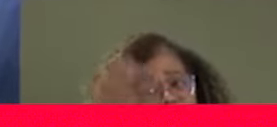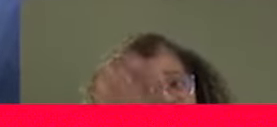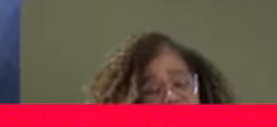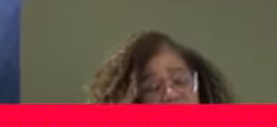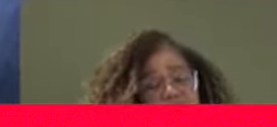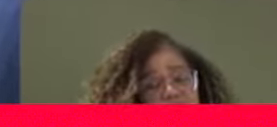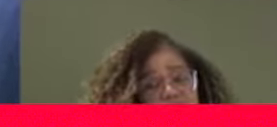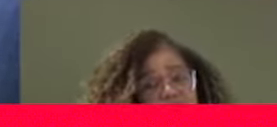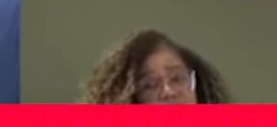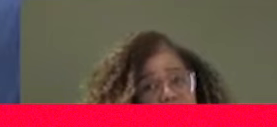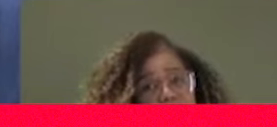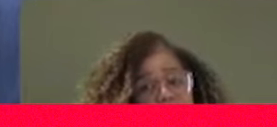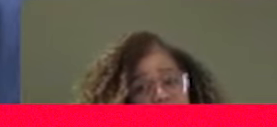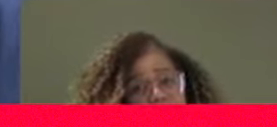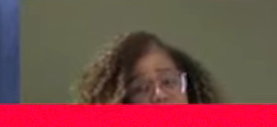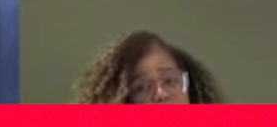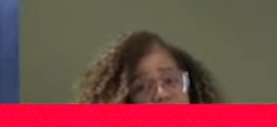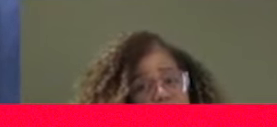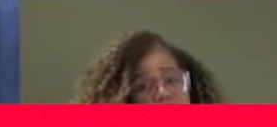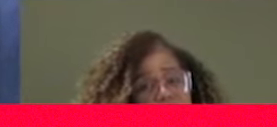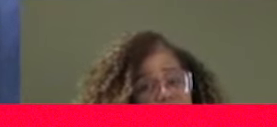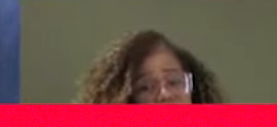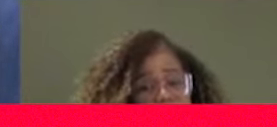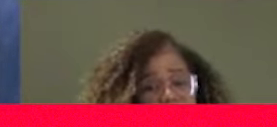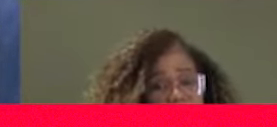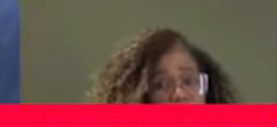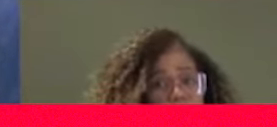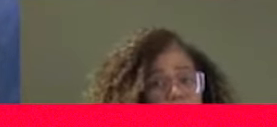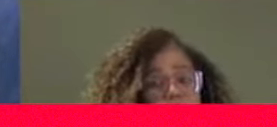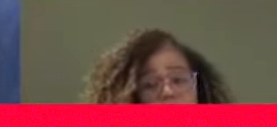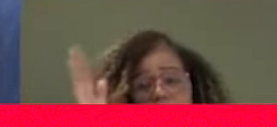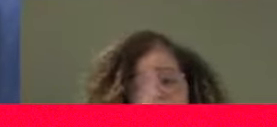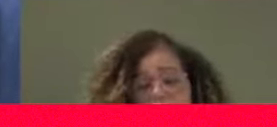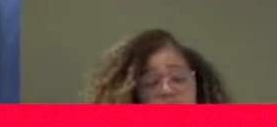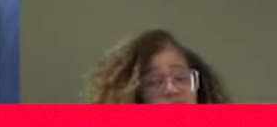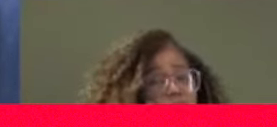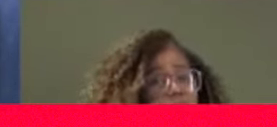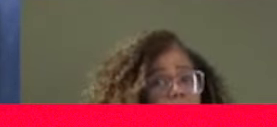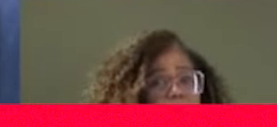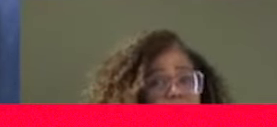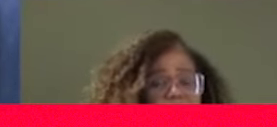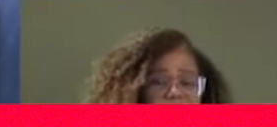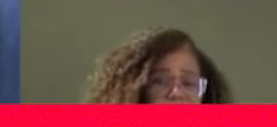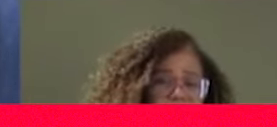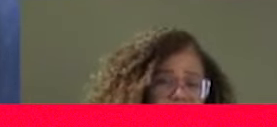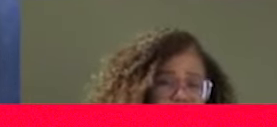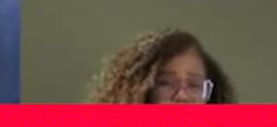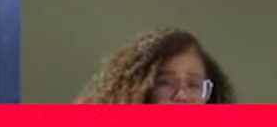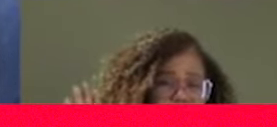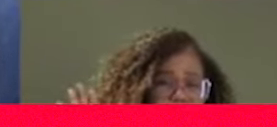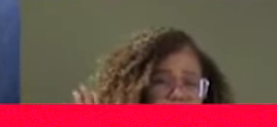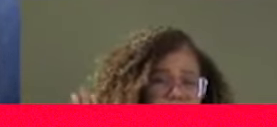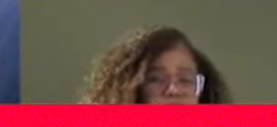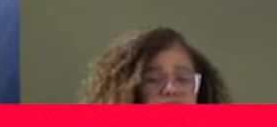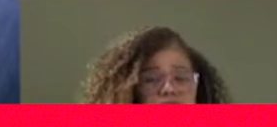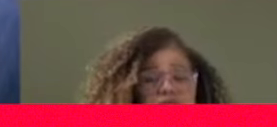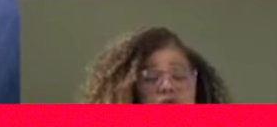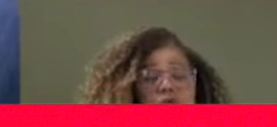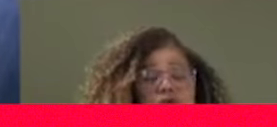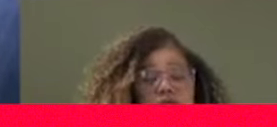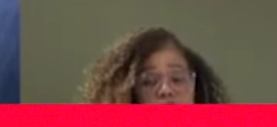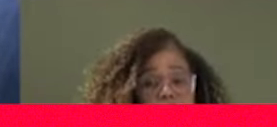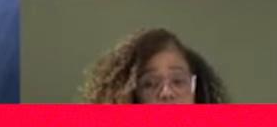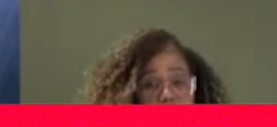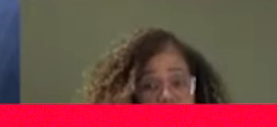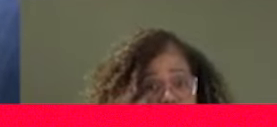Segurança Pública que o Brasil tem que parar de ser um país Band idólatra onde pessoas na audiência de